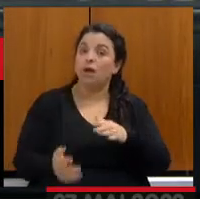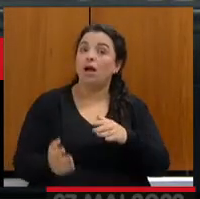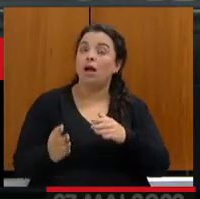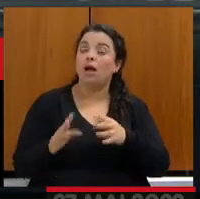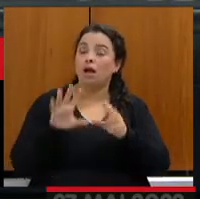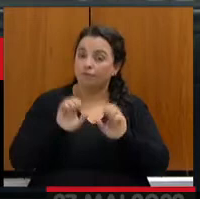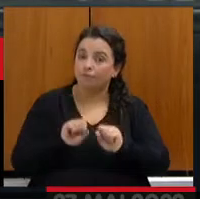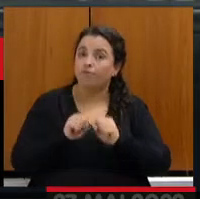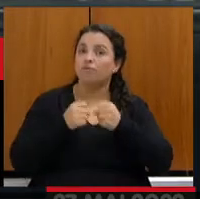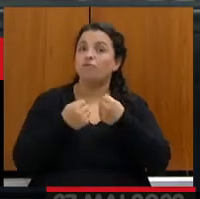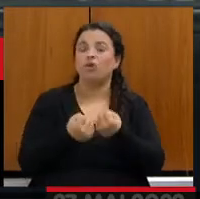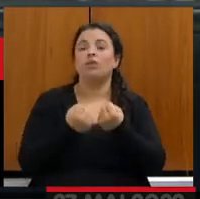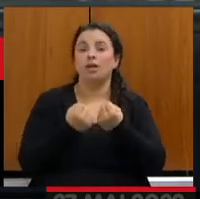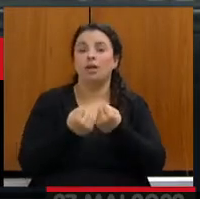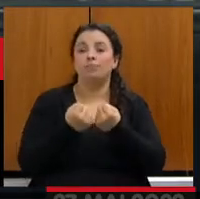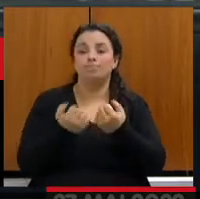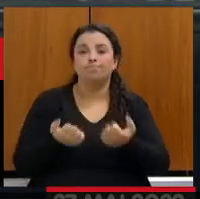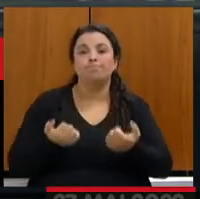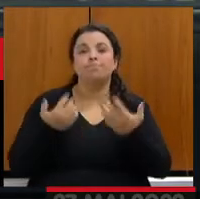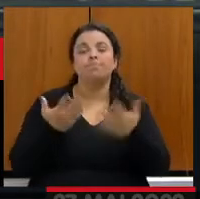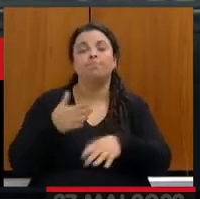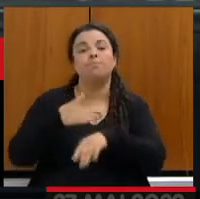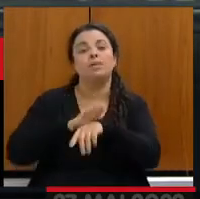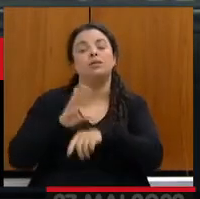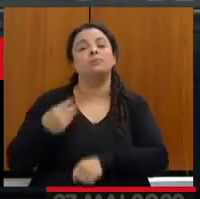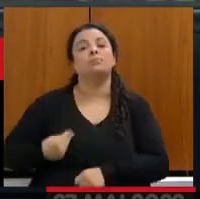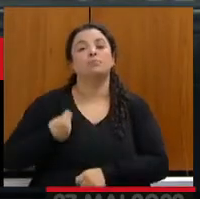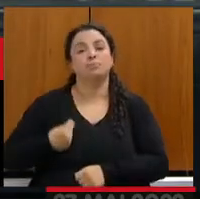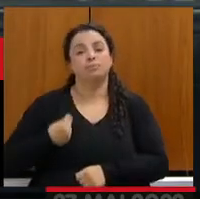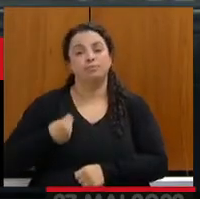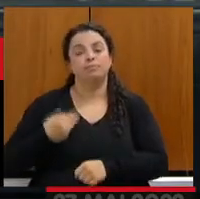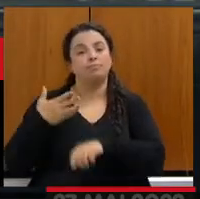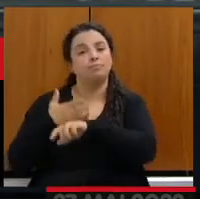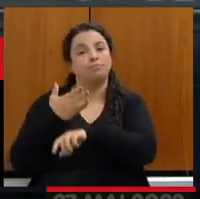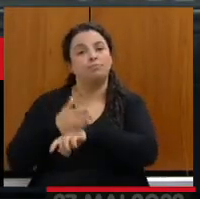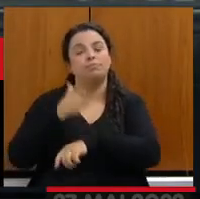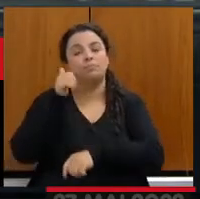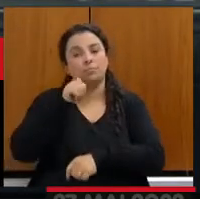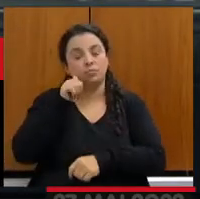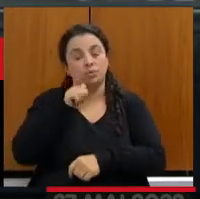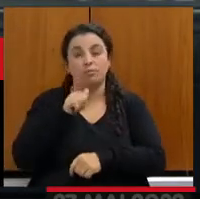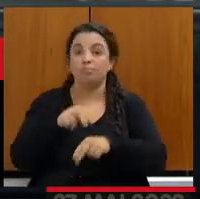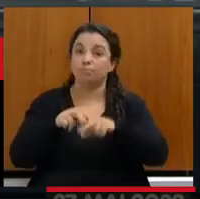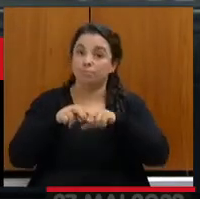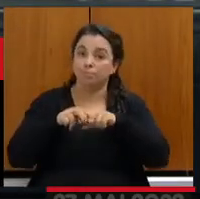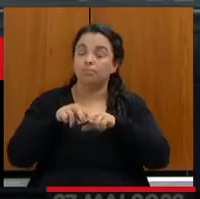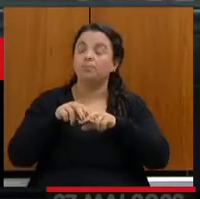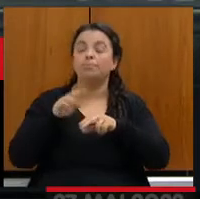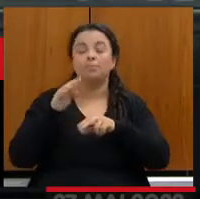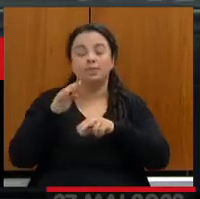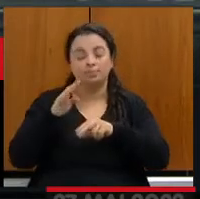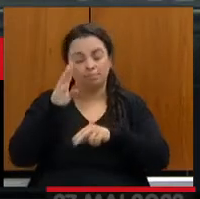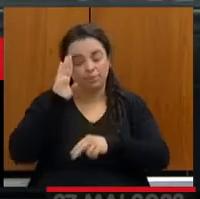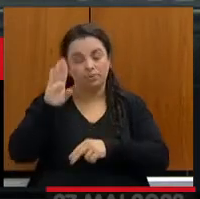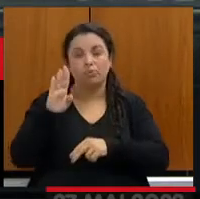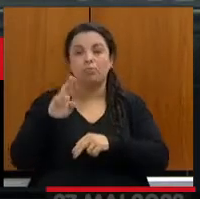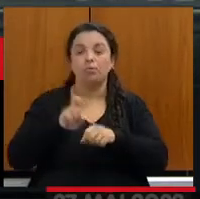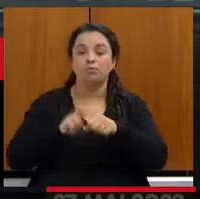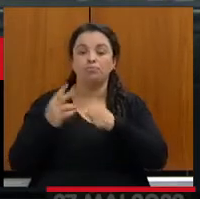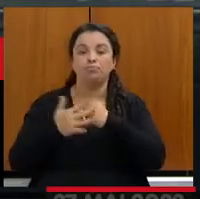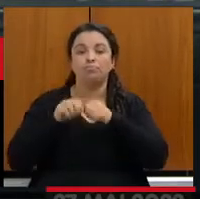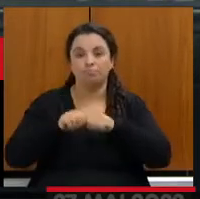especialmente em um contexto de vulnerabilidade pós poderia as temáticas de discussão parecem